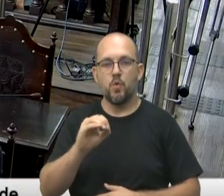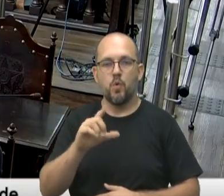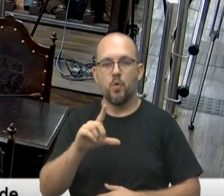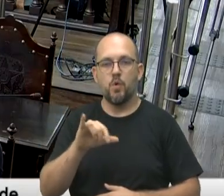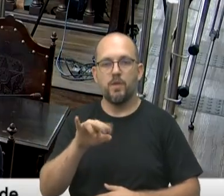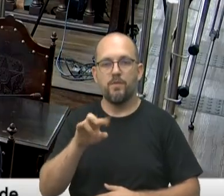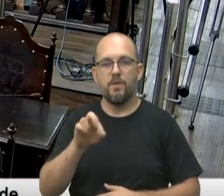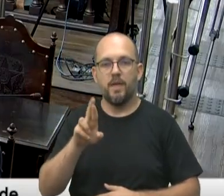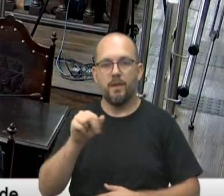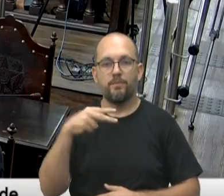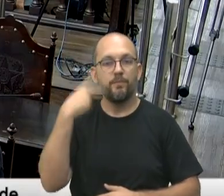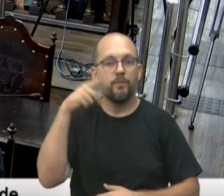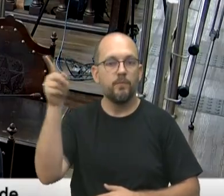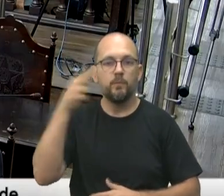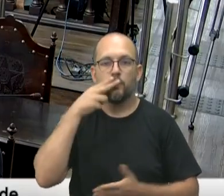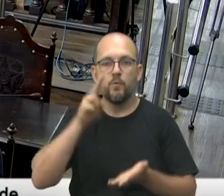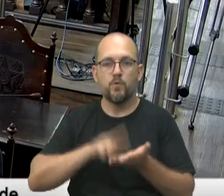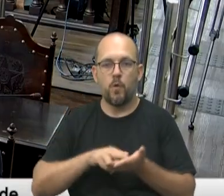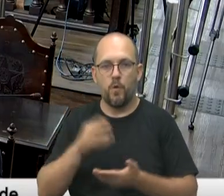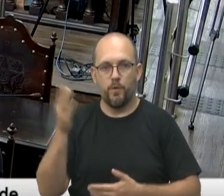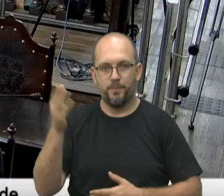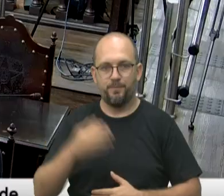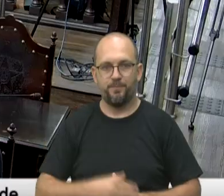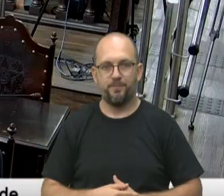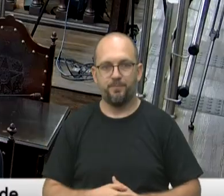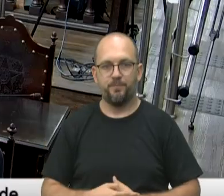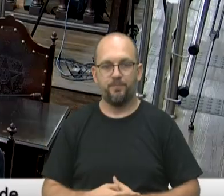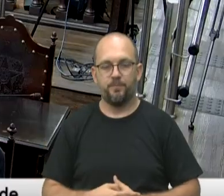de Dois Córregos,